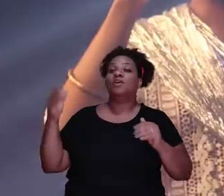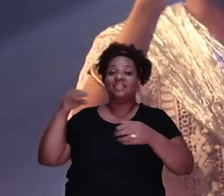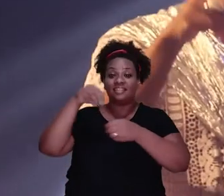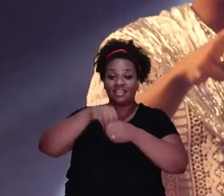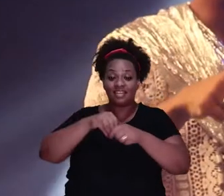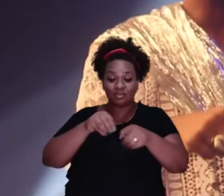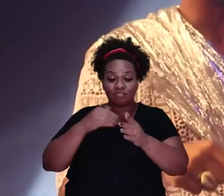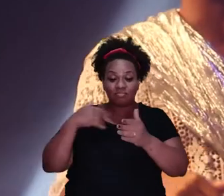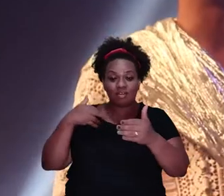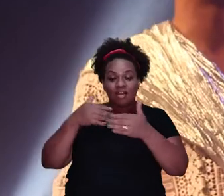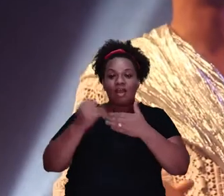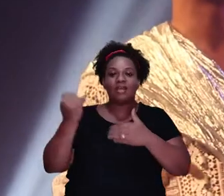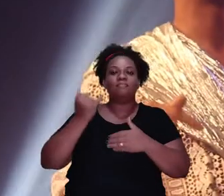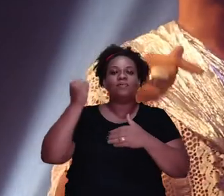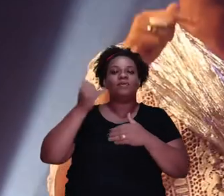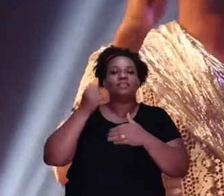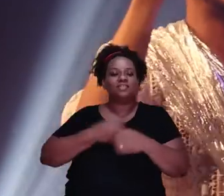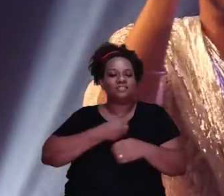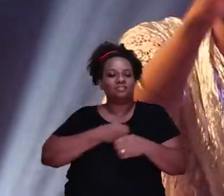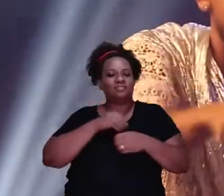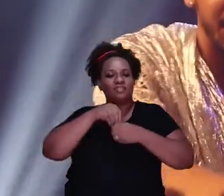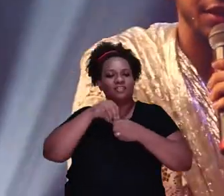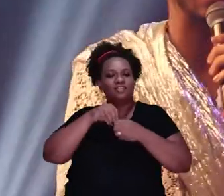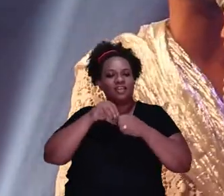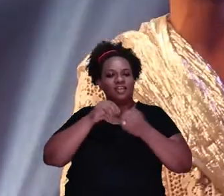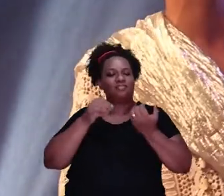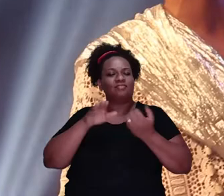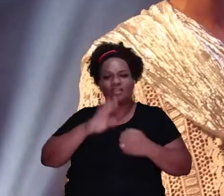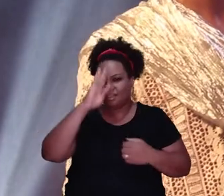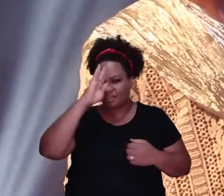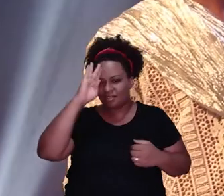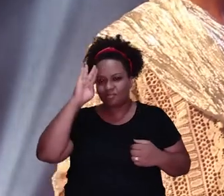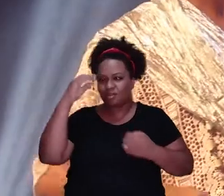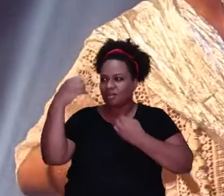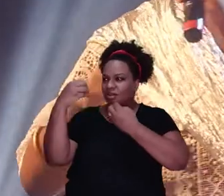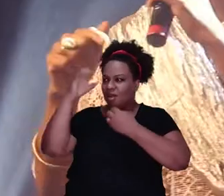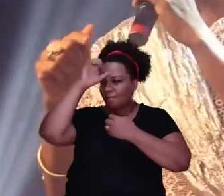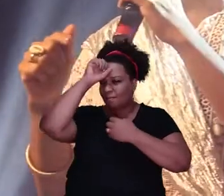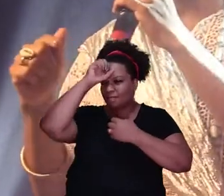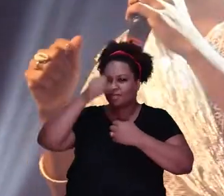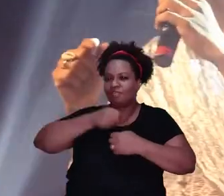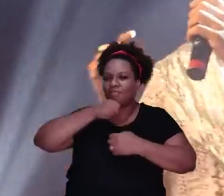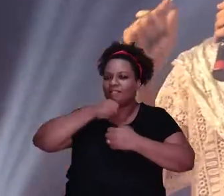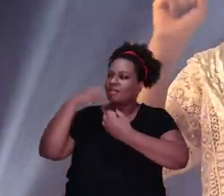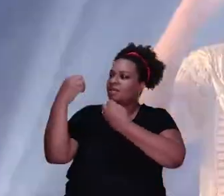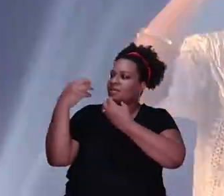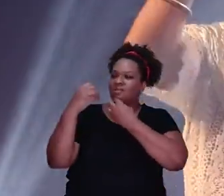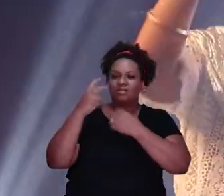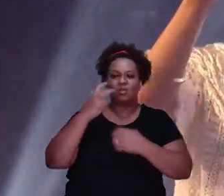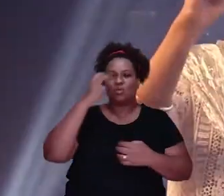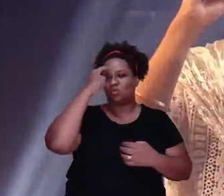é a estrada e viveu dentro do acesso aqueles princípios que a gente aprendeu que os nossos mais velhos dentro do terreiro